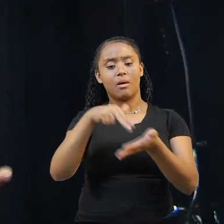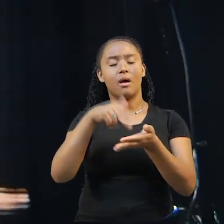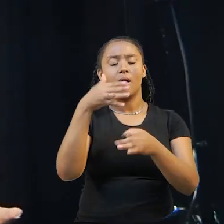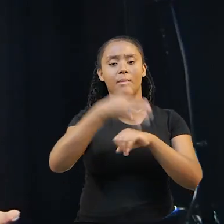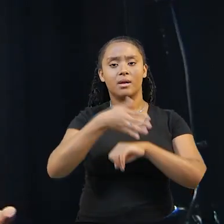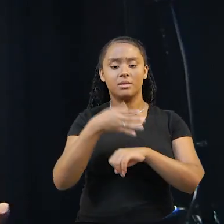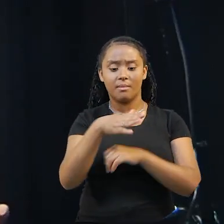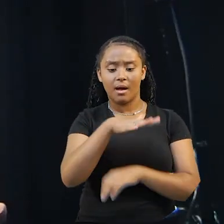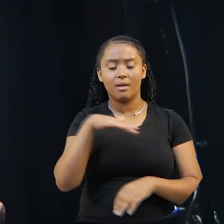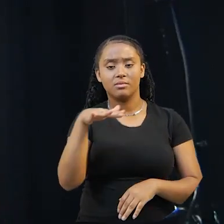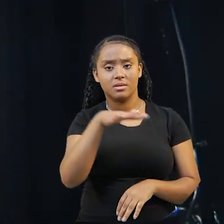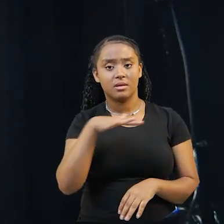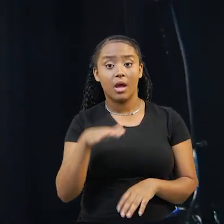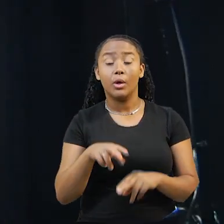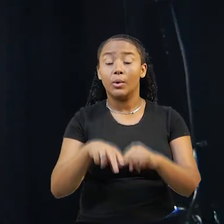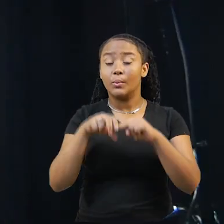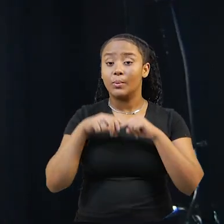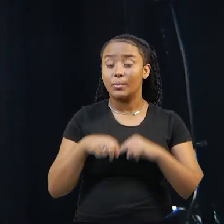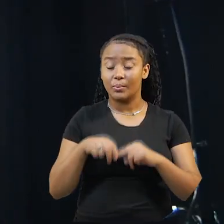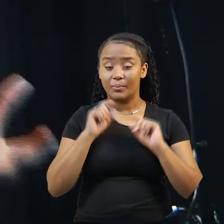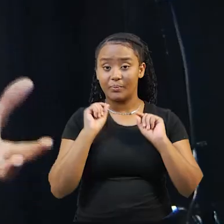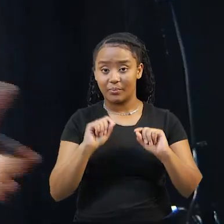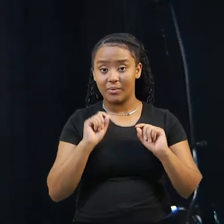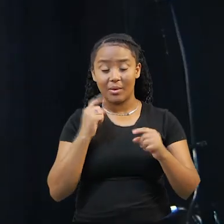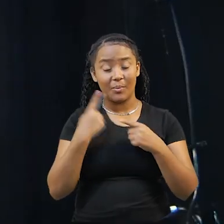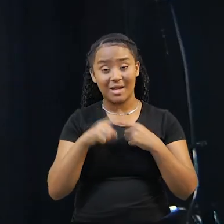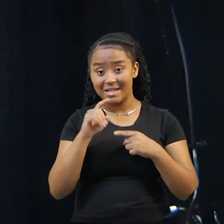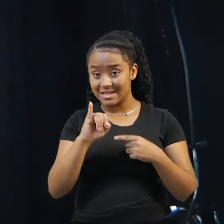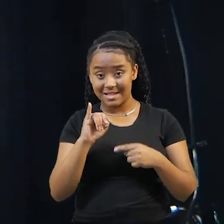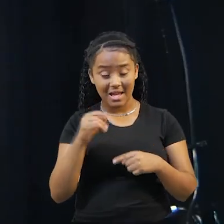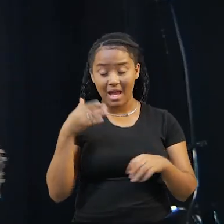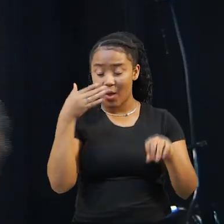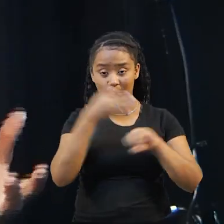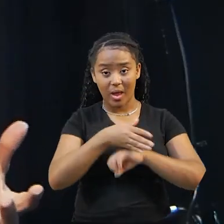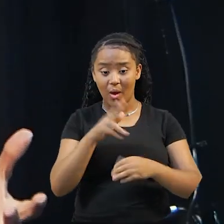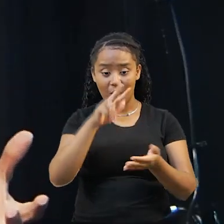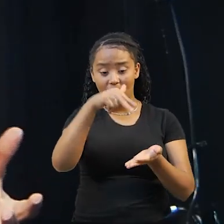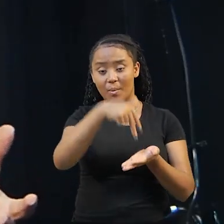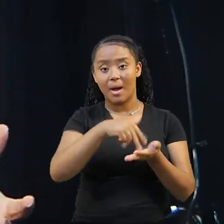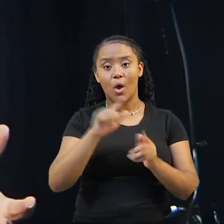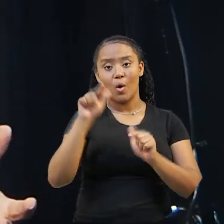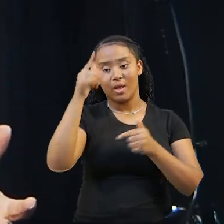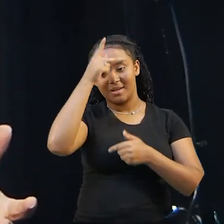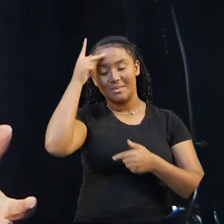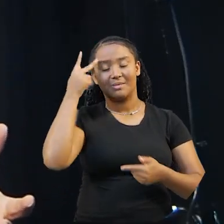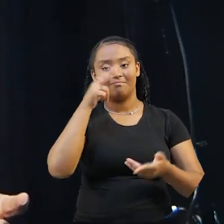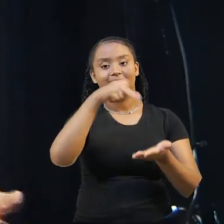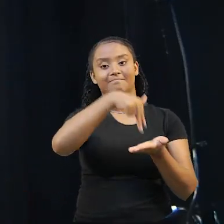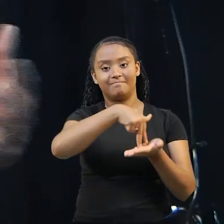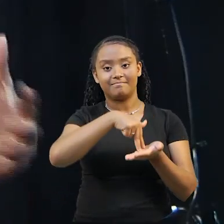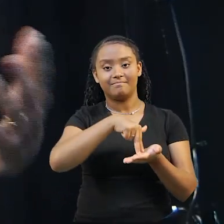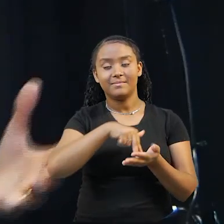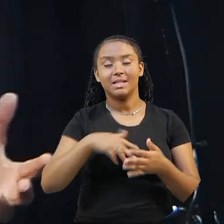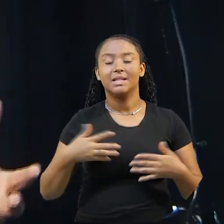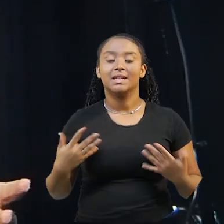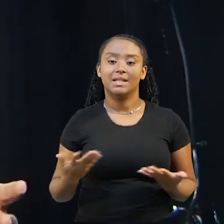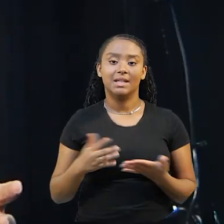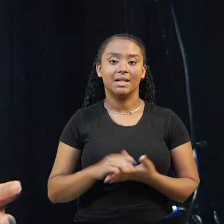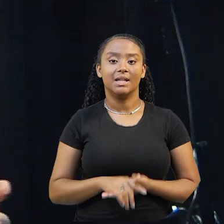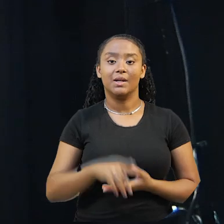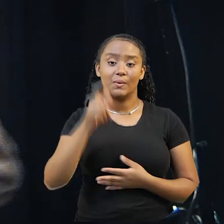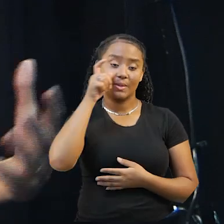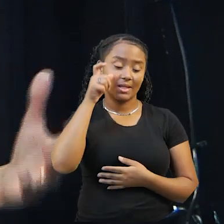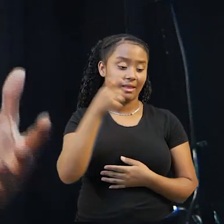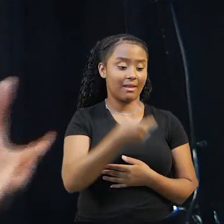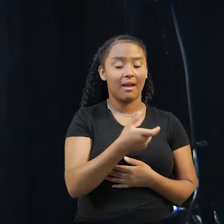precisa ocupar os espaços. E aí, porque se a gente não ocupar, outras pessoas vão ocupar esses espaços e não